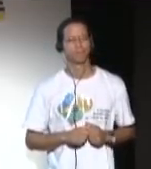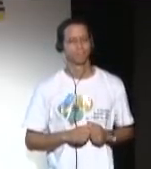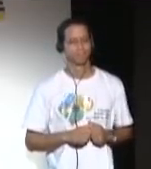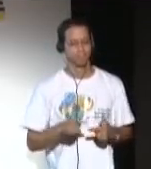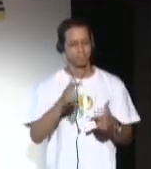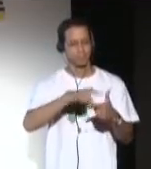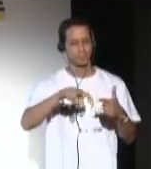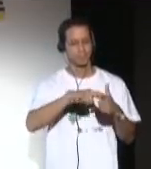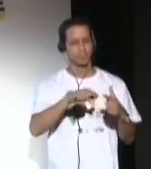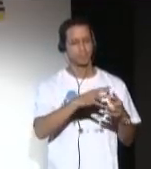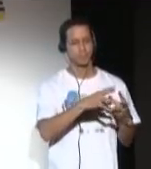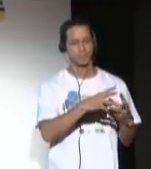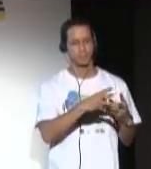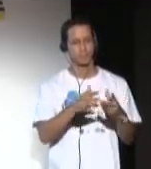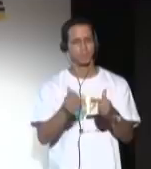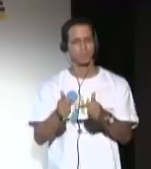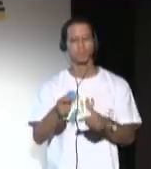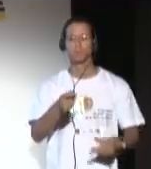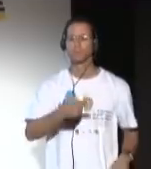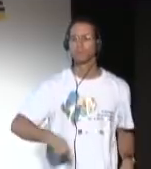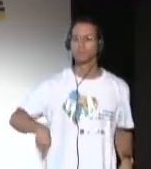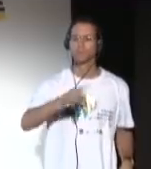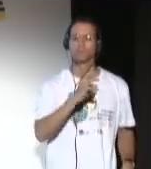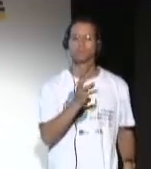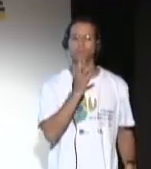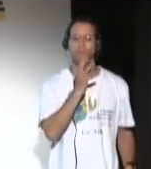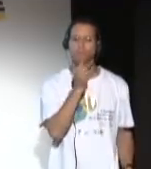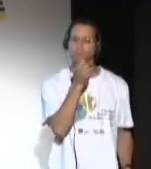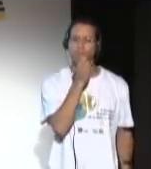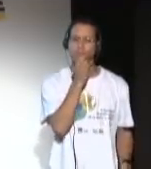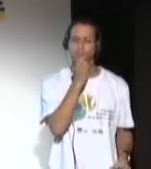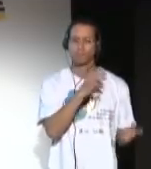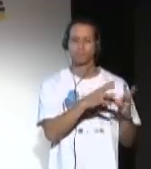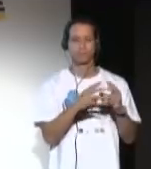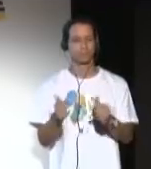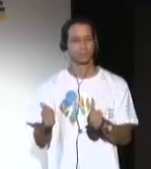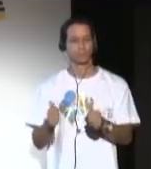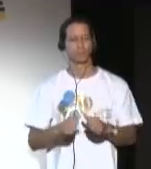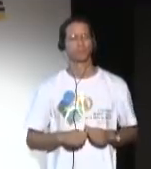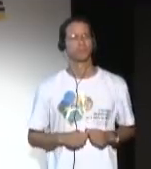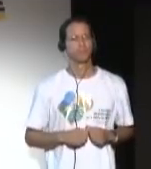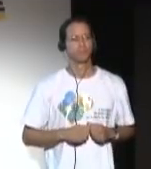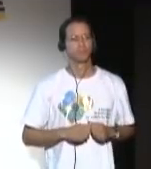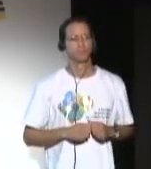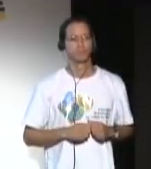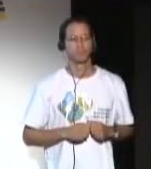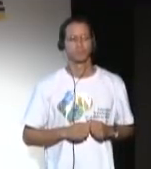resolver problemas que nós ainda não conseguimos resolver.